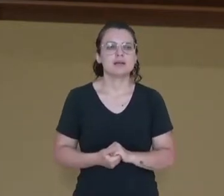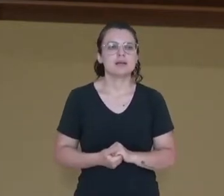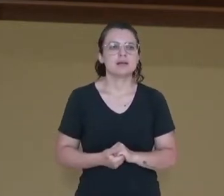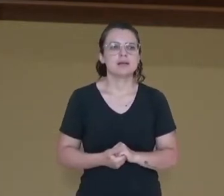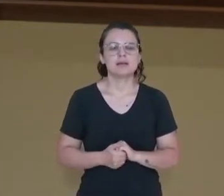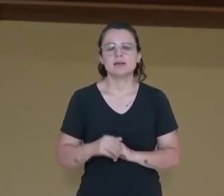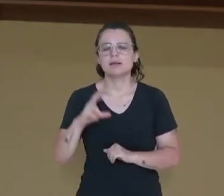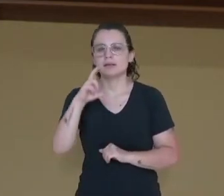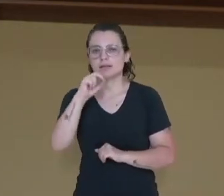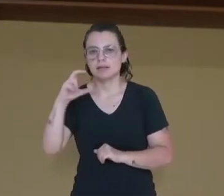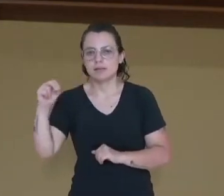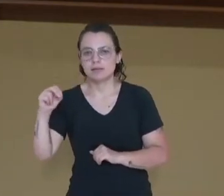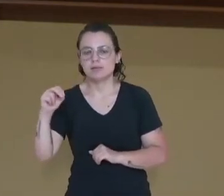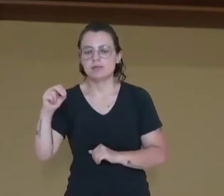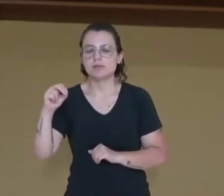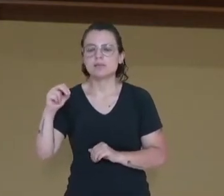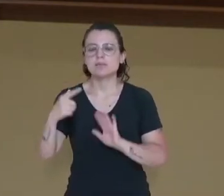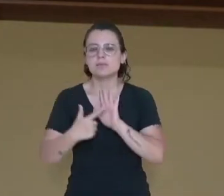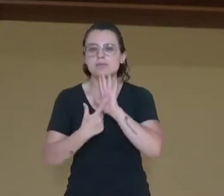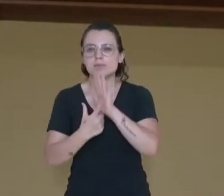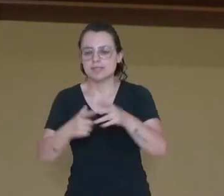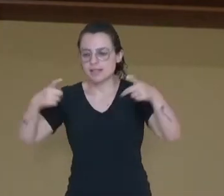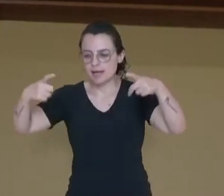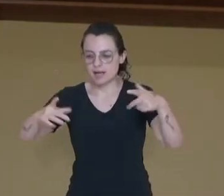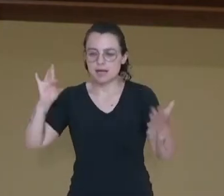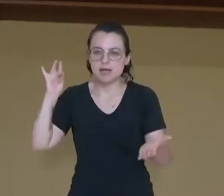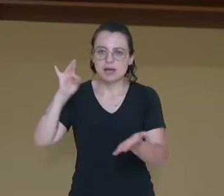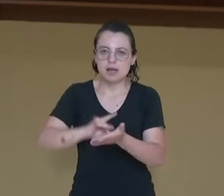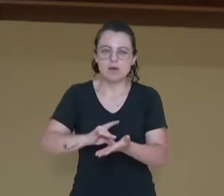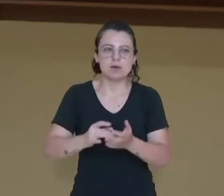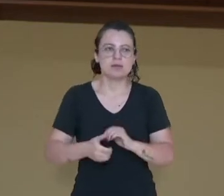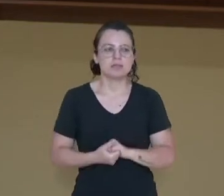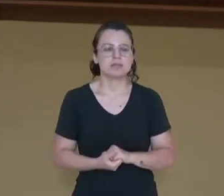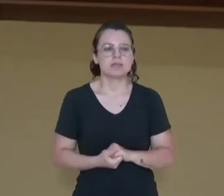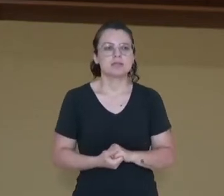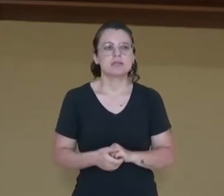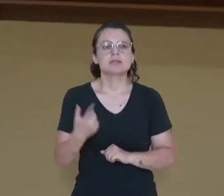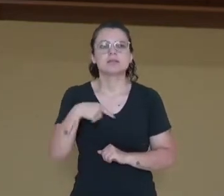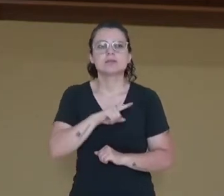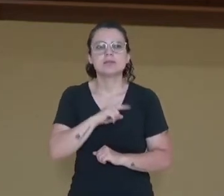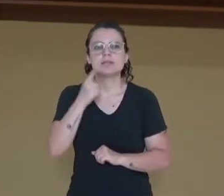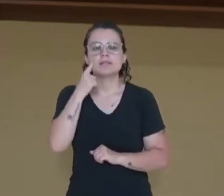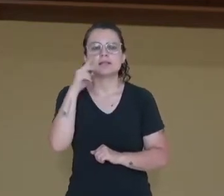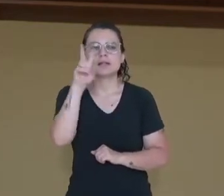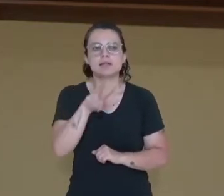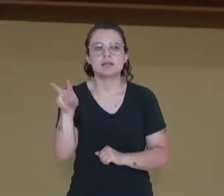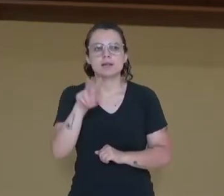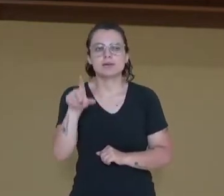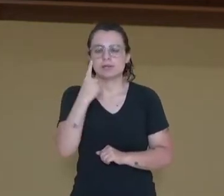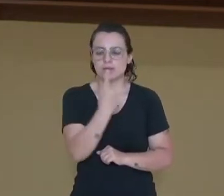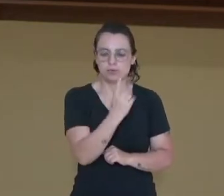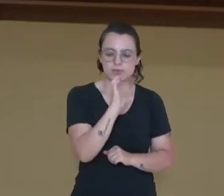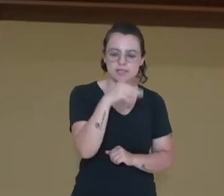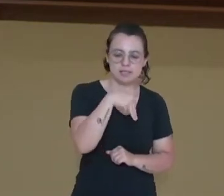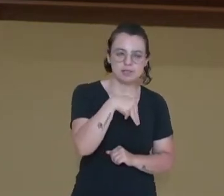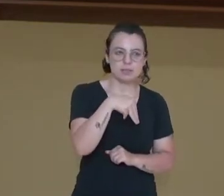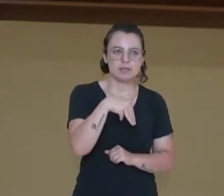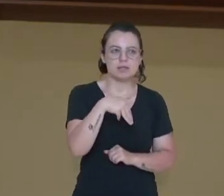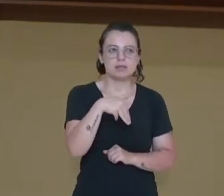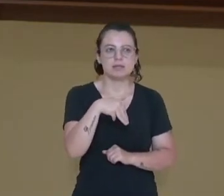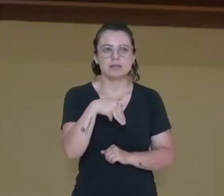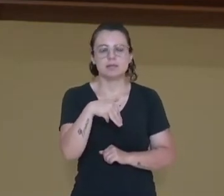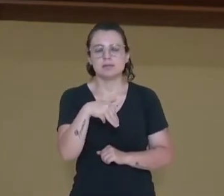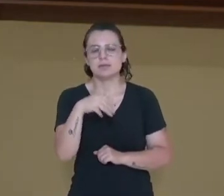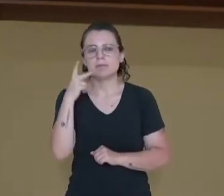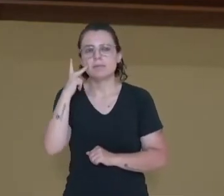500, indica a área real. Podemos ler assim, pessoal, que 1 centímetro